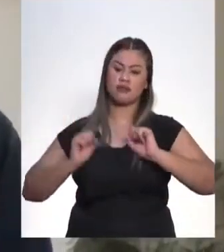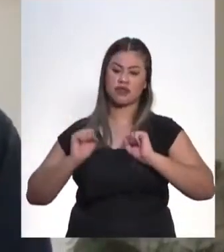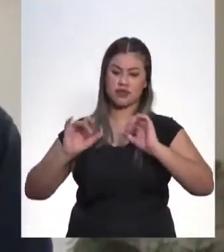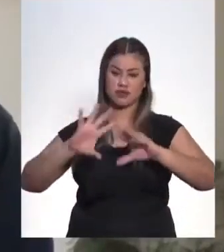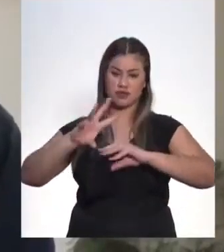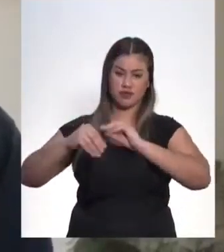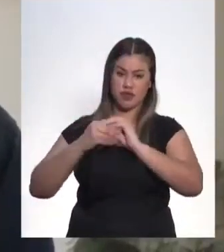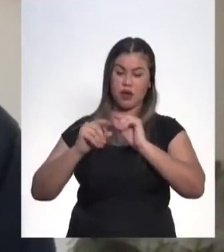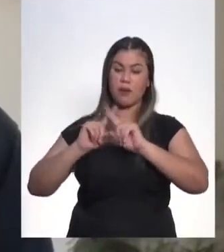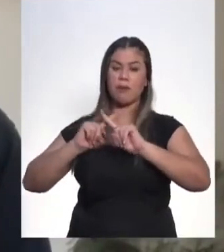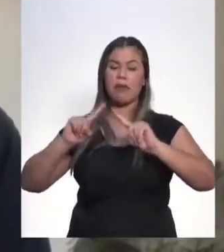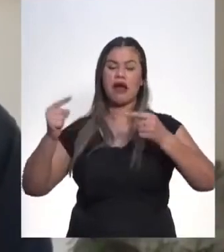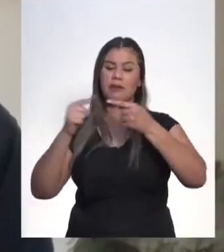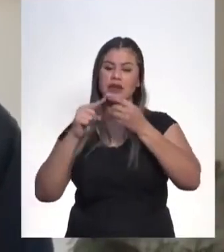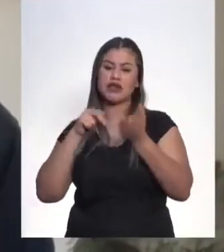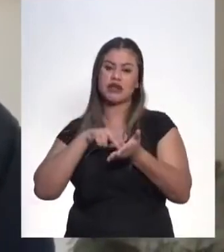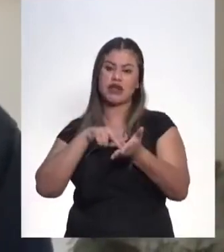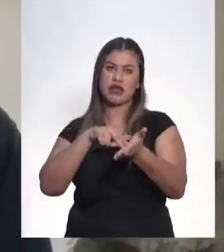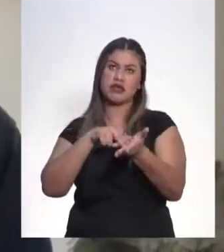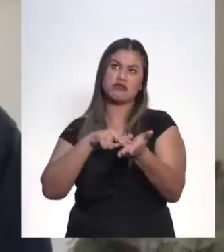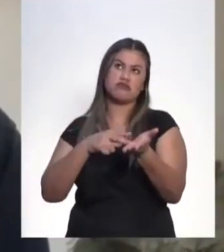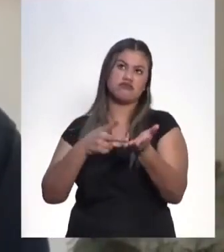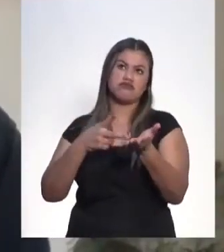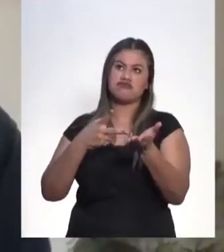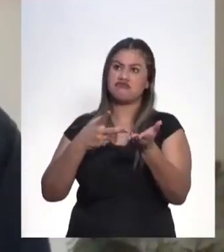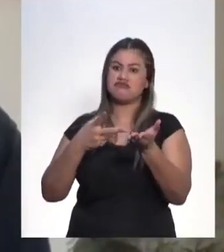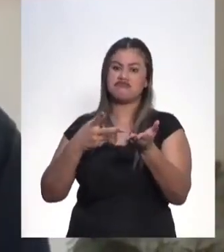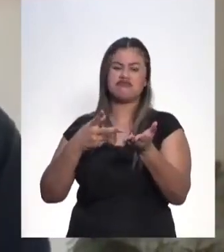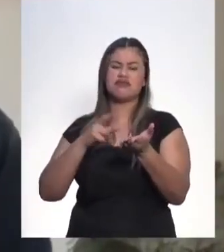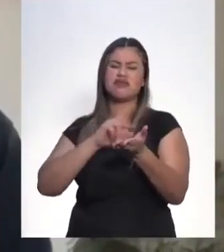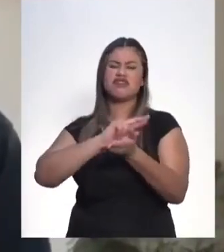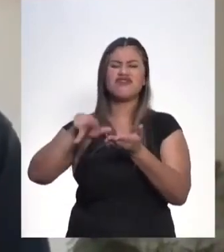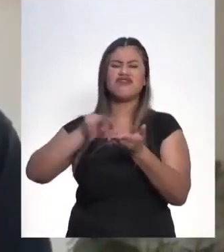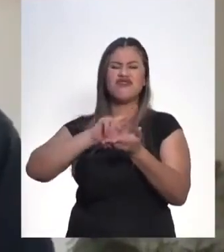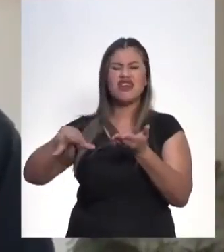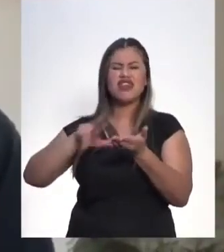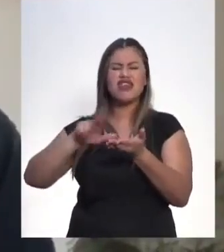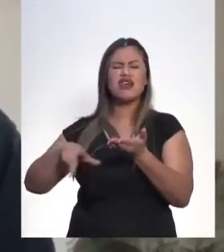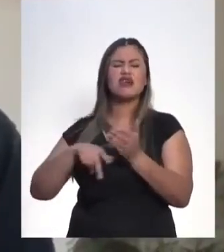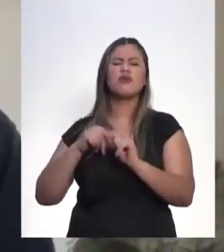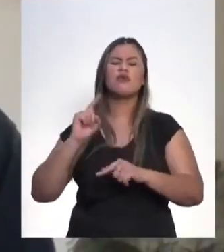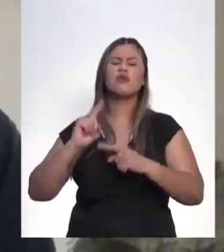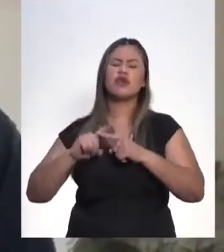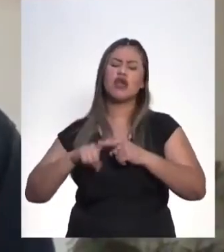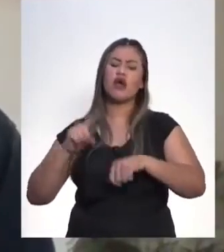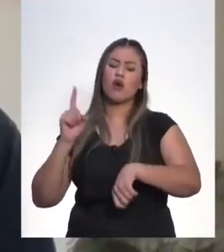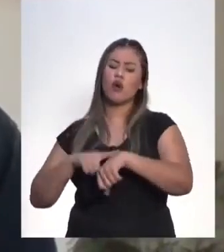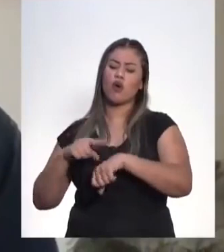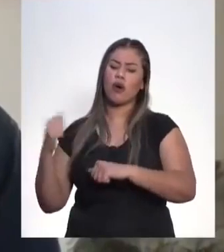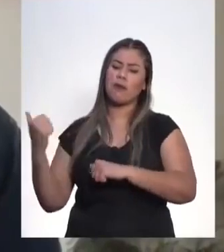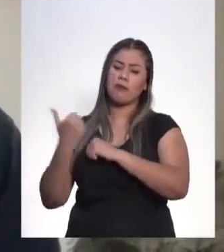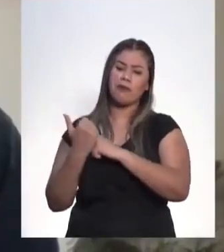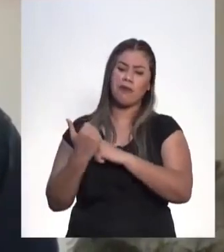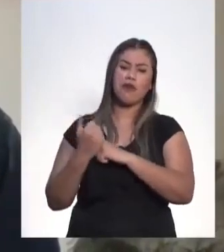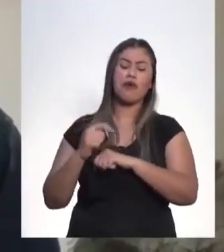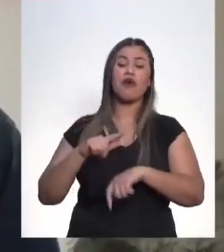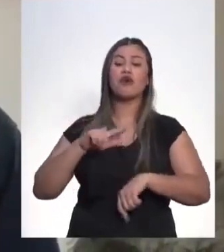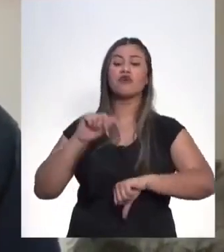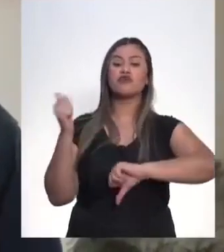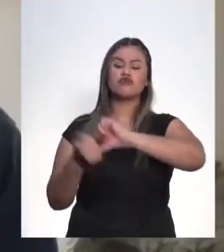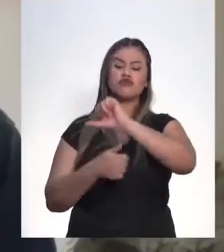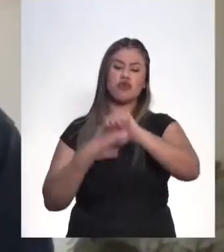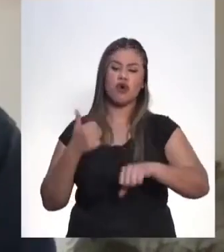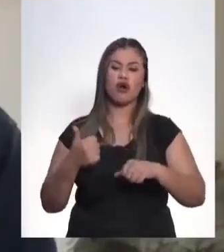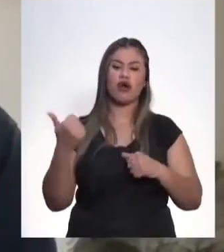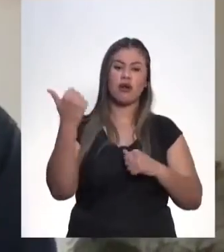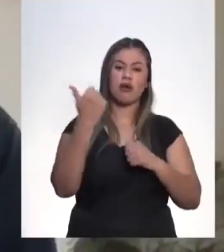ao mesmo tempo é uma carta bastante fora do baralho ali, porque ora eles estão apoiando os conservadores, ora